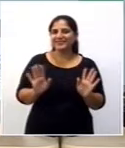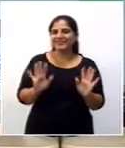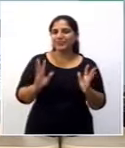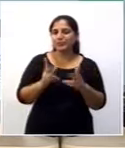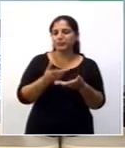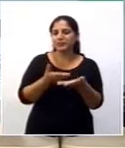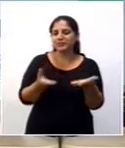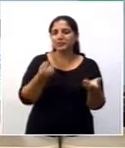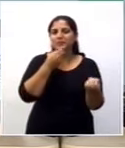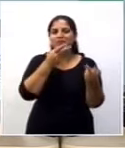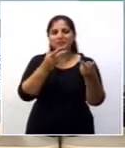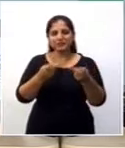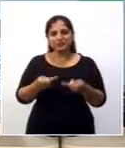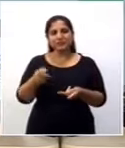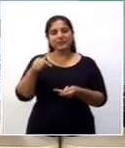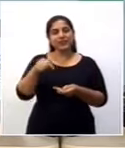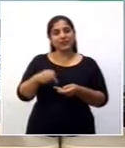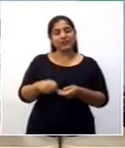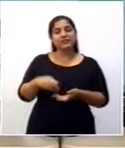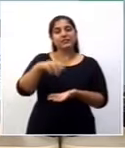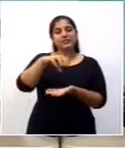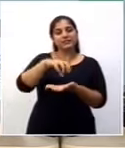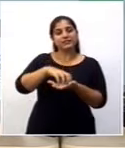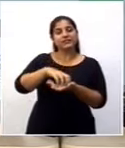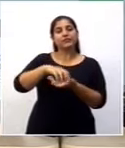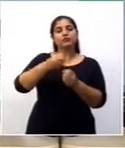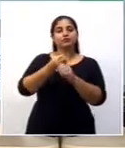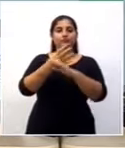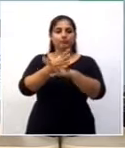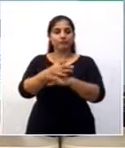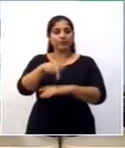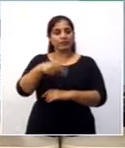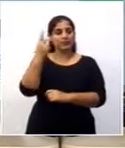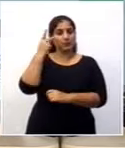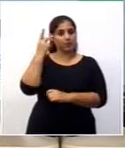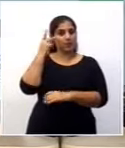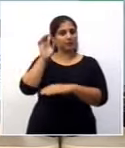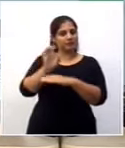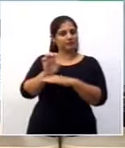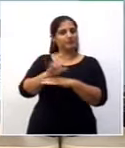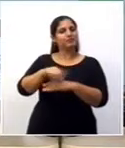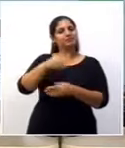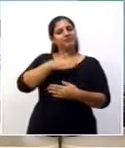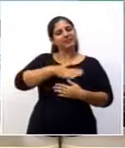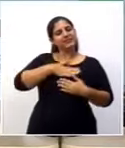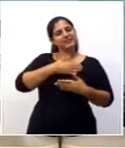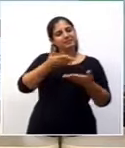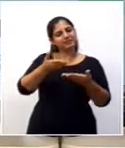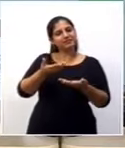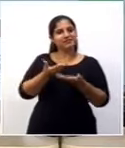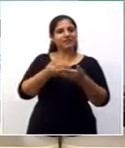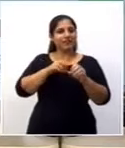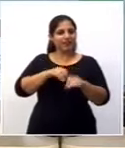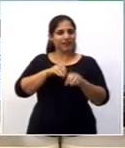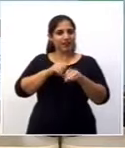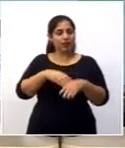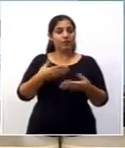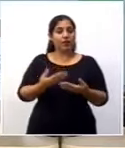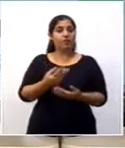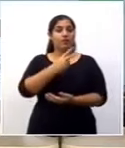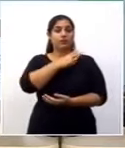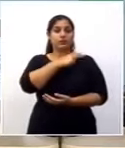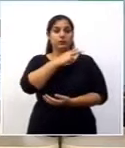todos, sejam bem-vindos aqui ao Centro de Mídias do Estado de São Paulo. Um prazer tê-los aqui na nossa aula da segunda série do